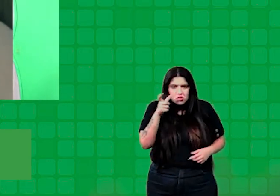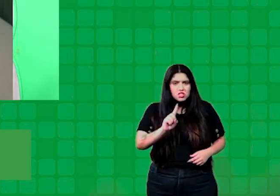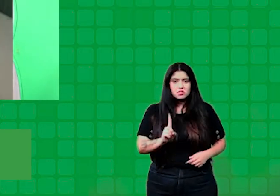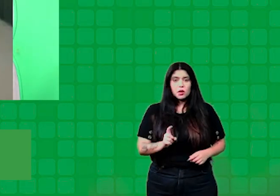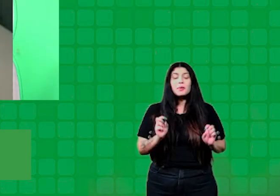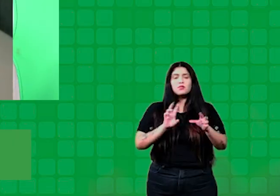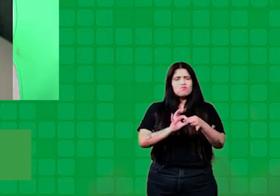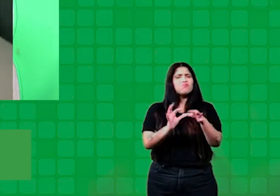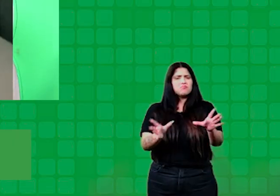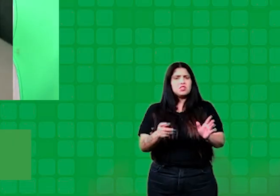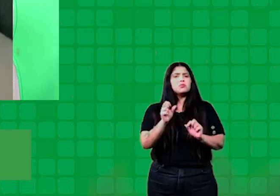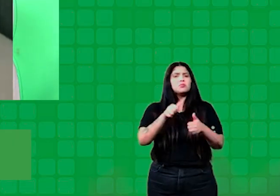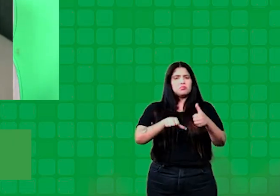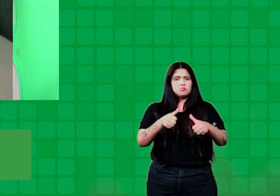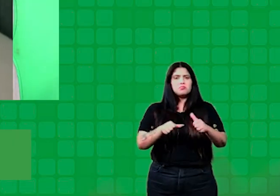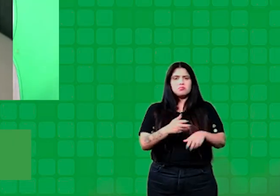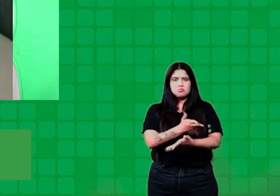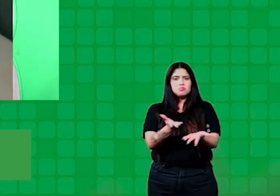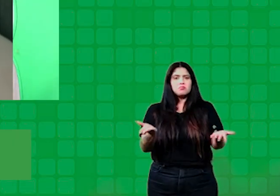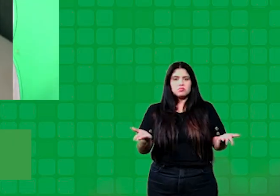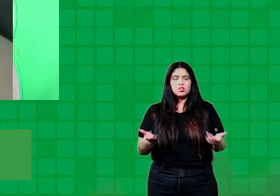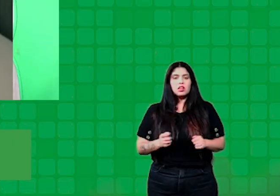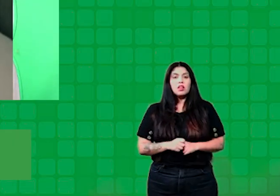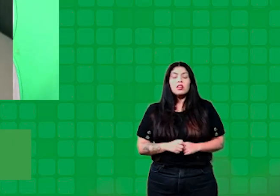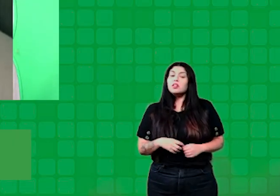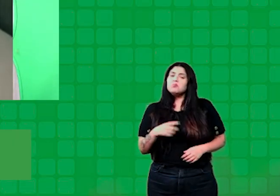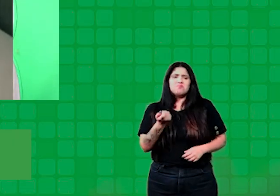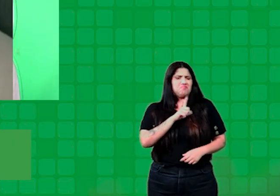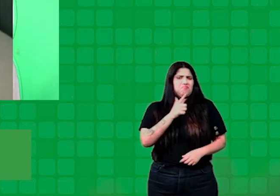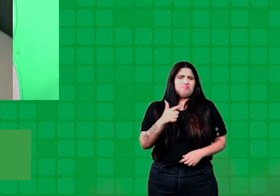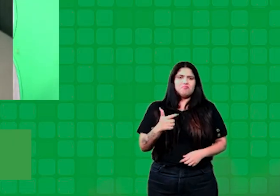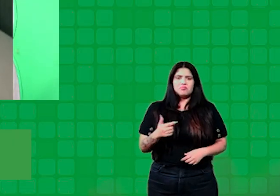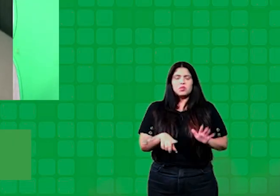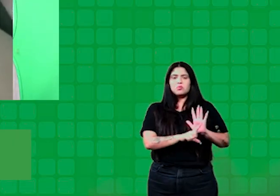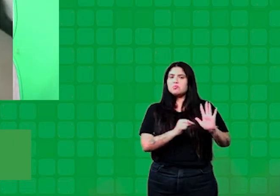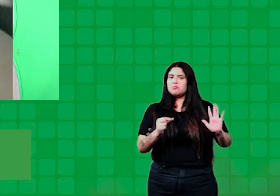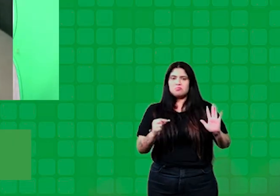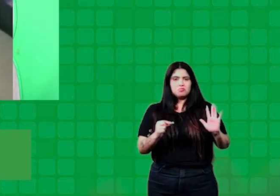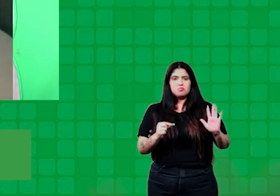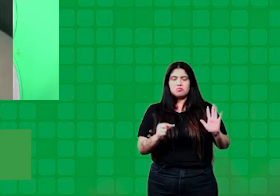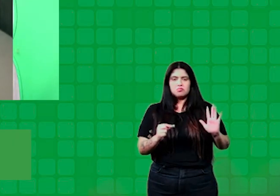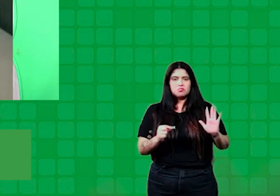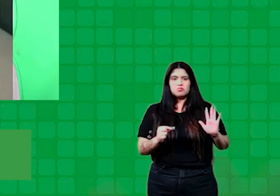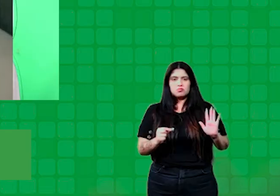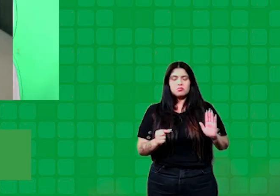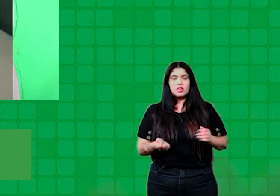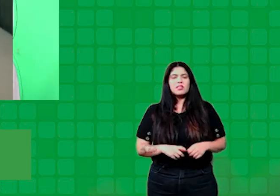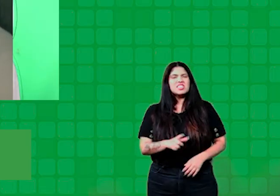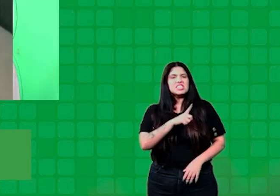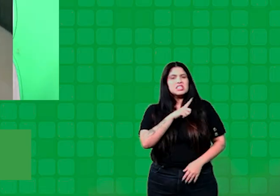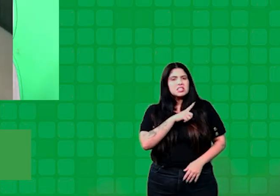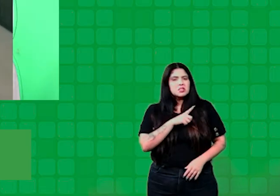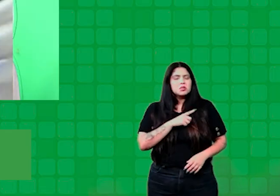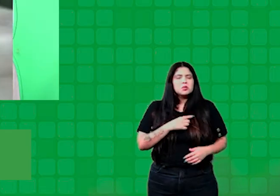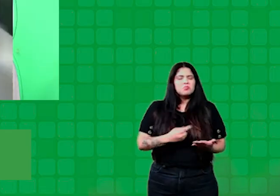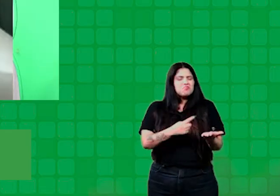para avaliação, é que não há um artigo que tenha alguma previsão